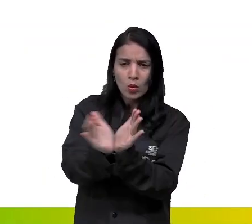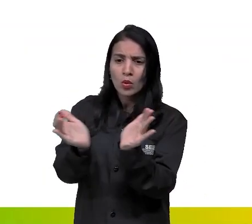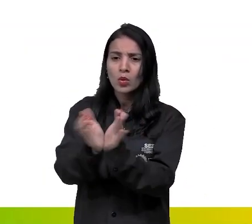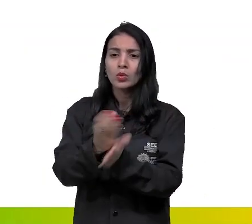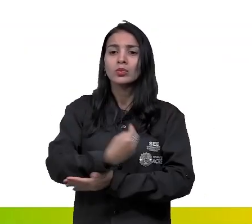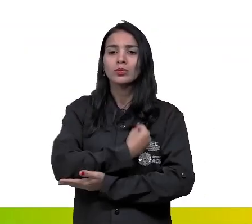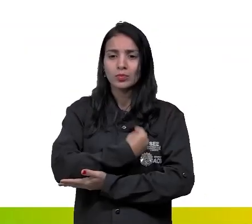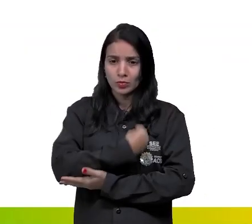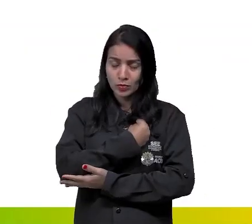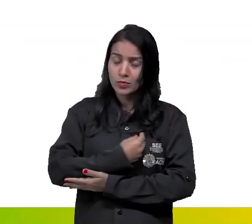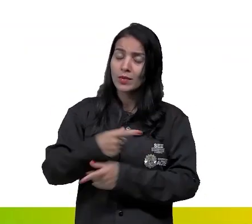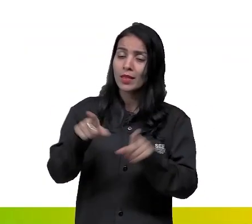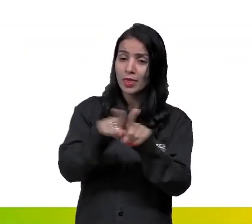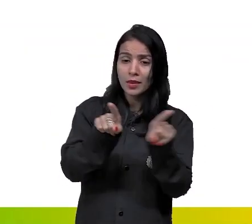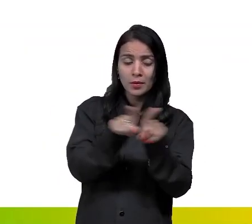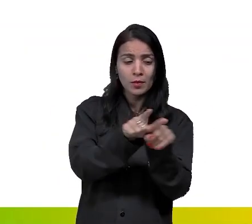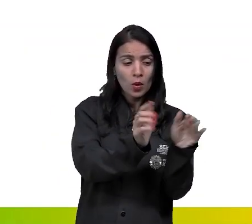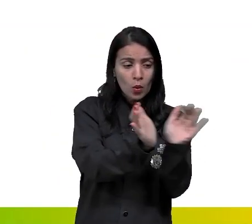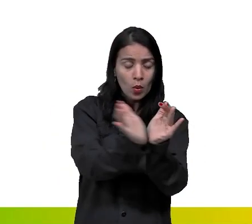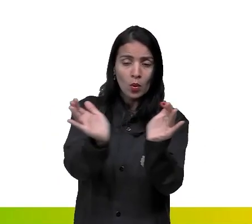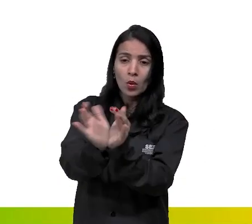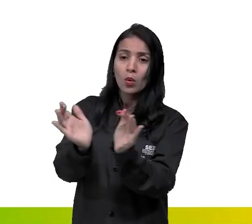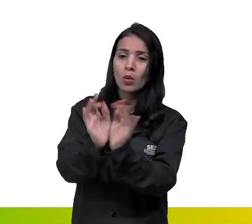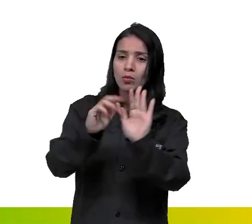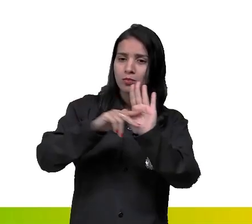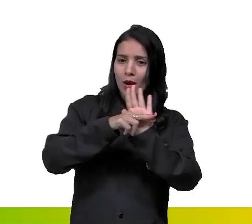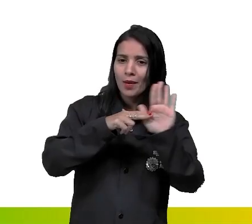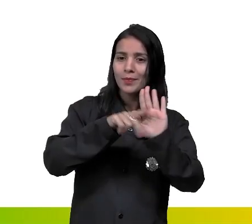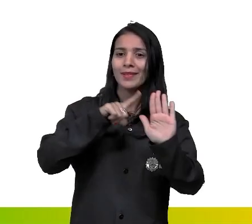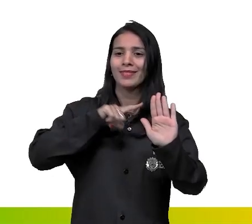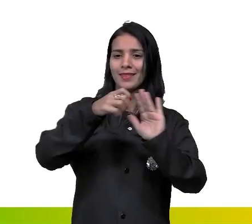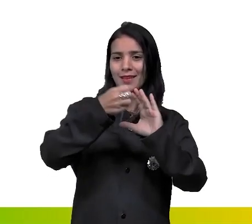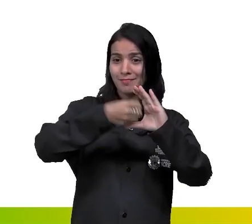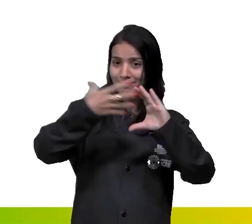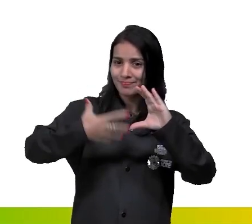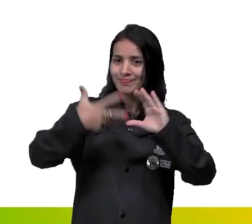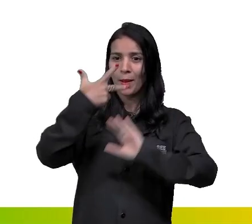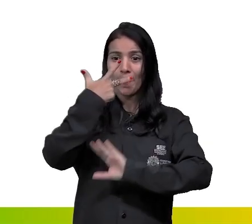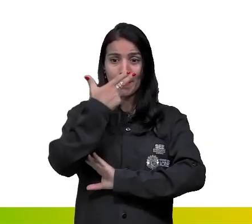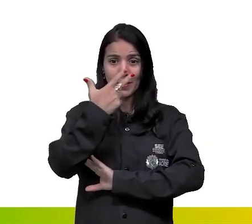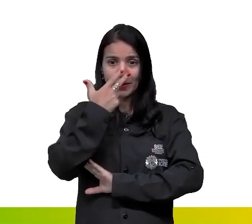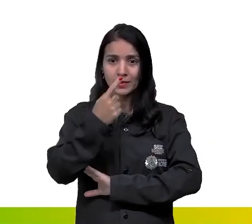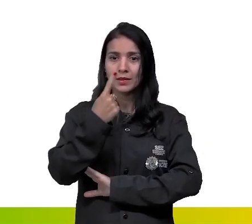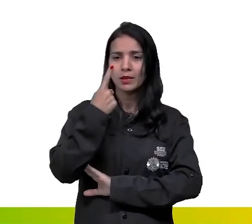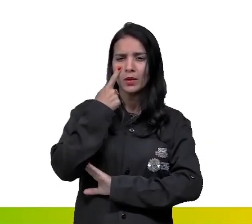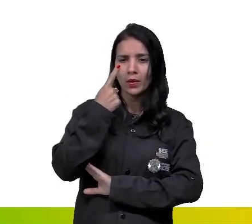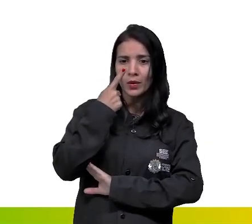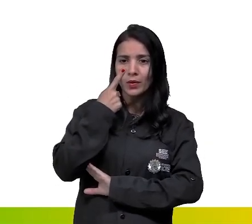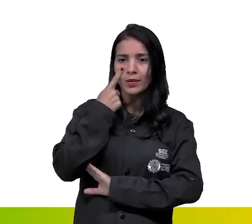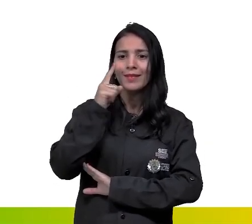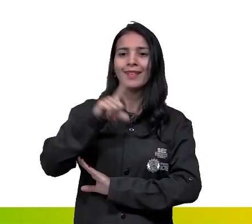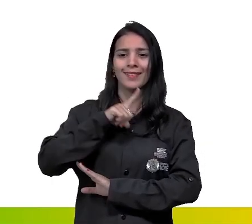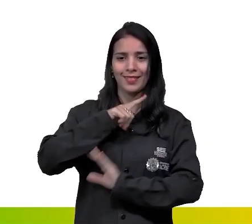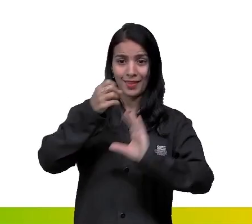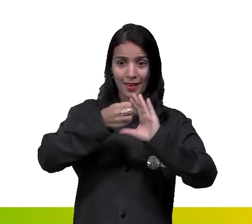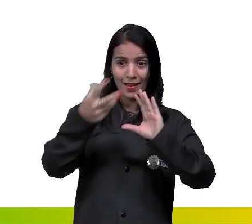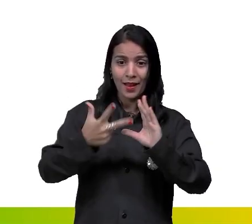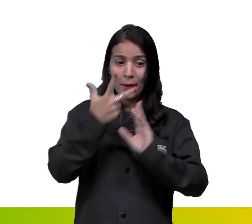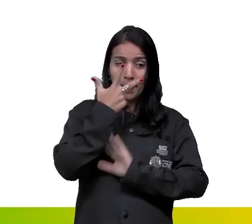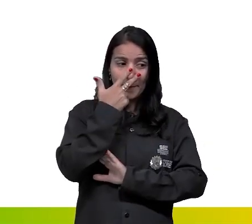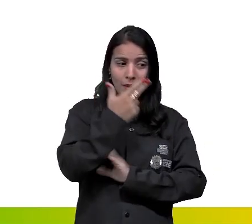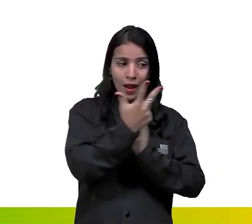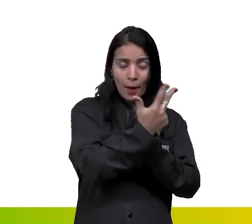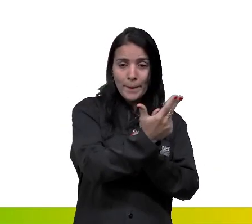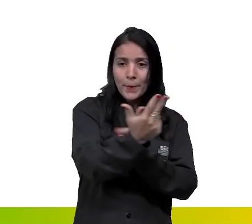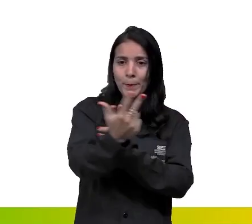comunidade biológica com características semelhantes. Eu vou até deixar destacado aqui essa palavra para vocês. E olha